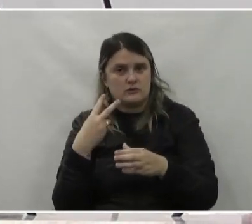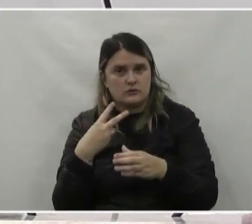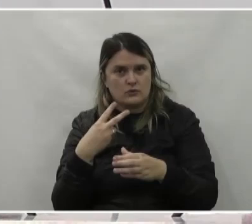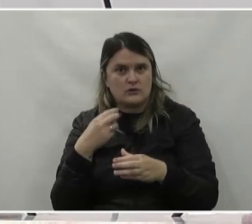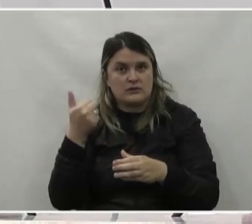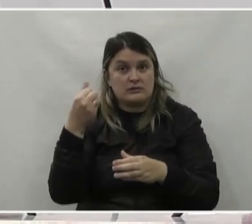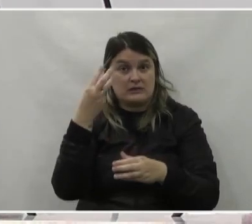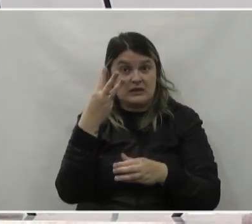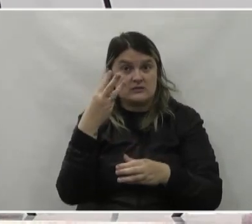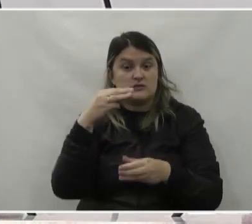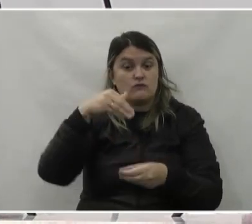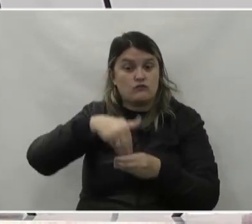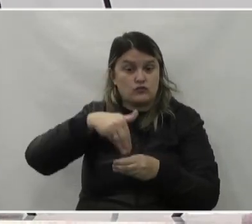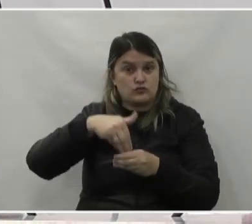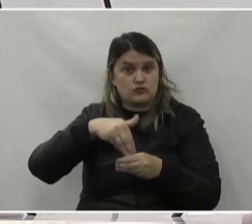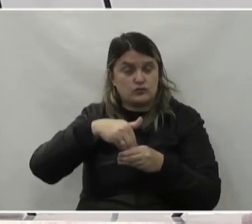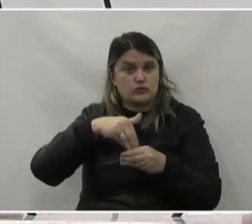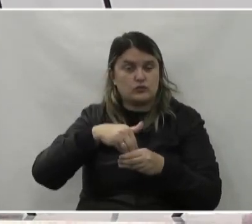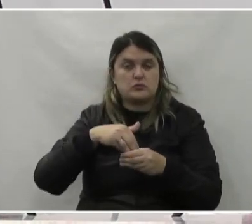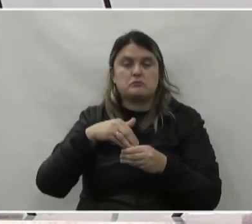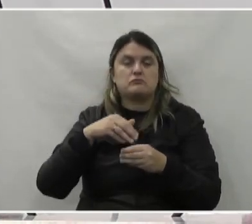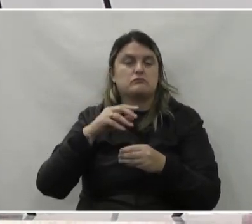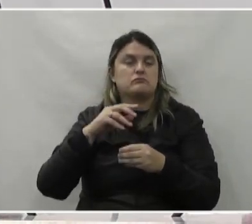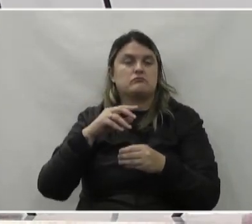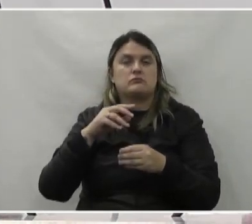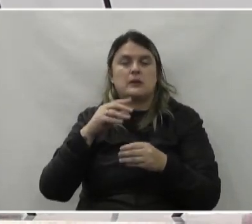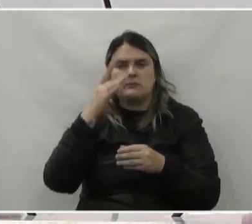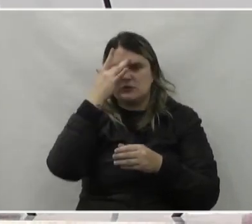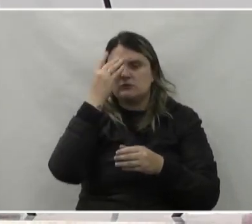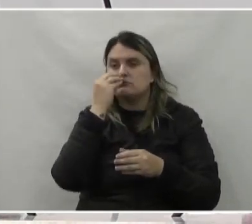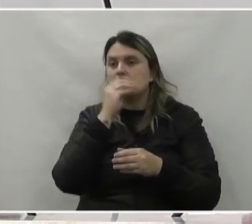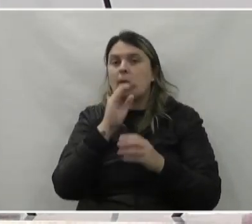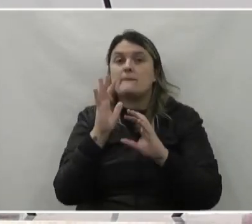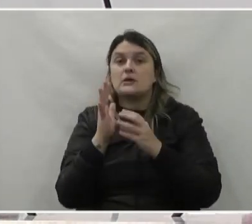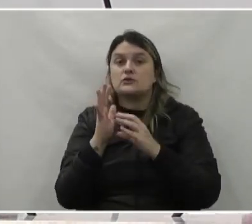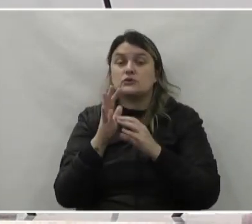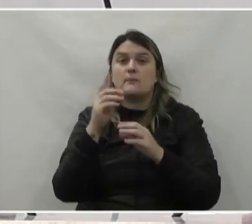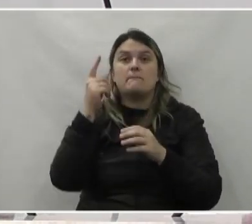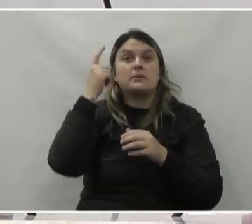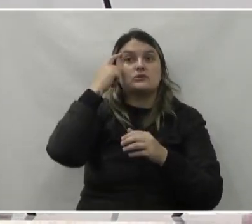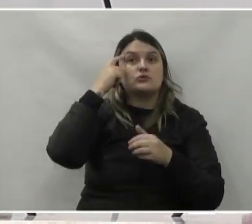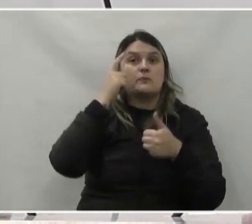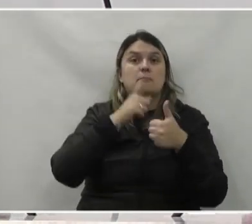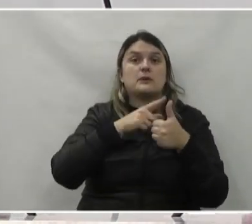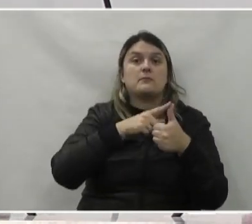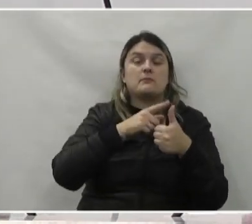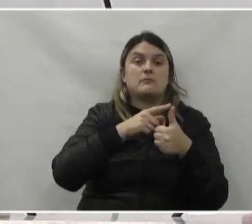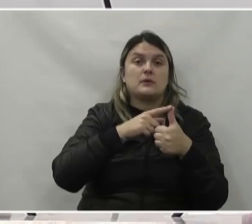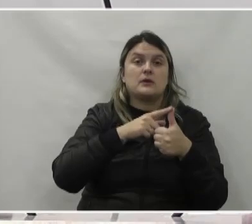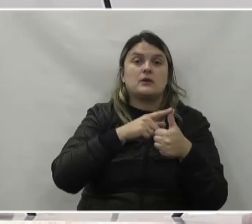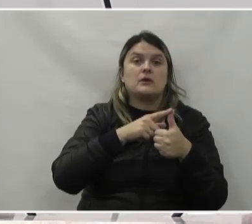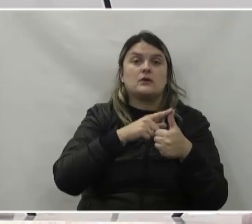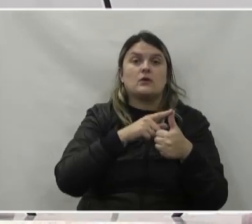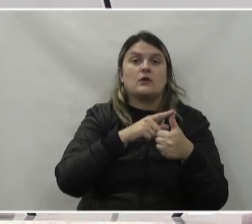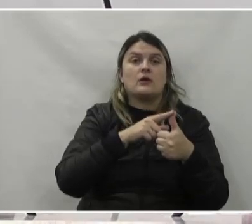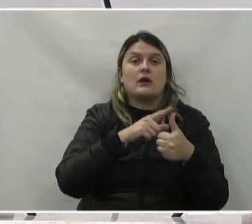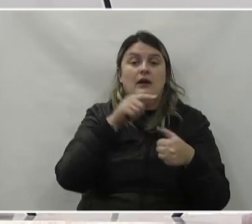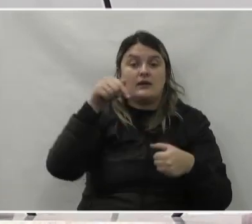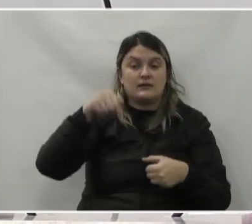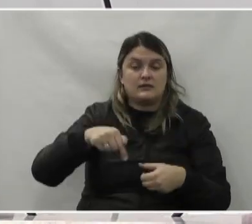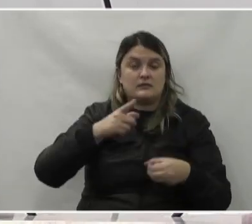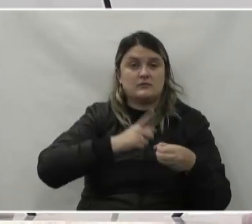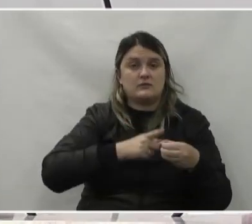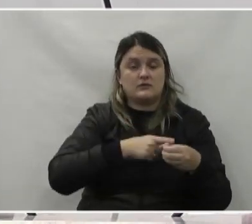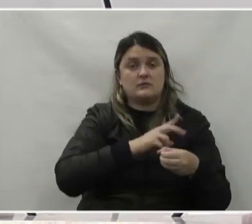que, independente de partido político, pensou, em primeiro lugar, no cidadão aqui